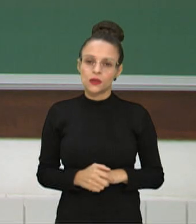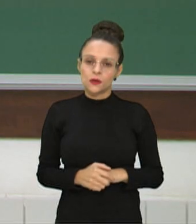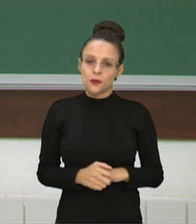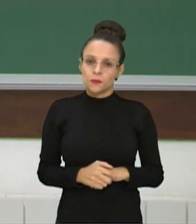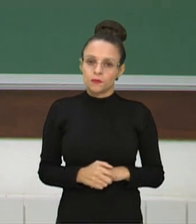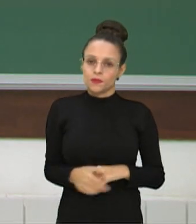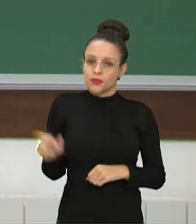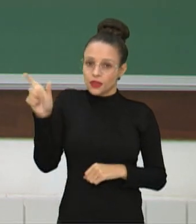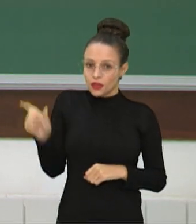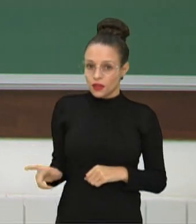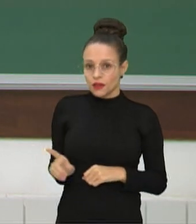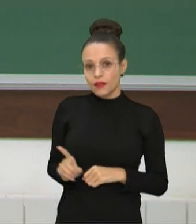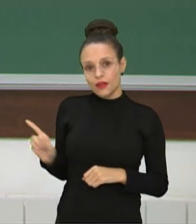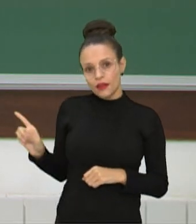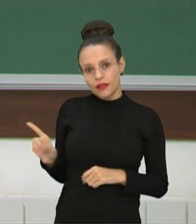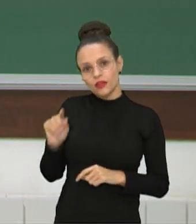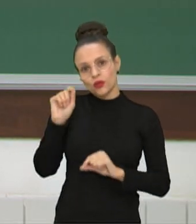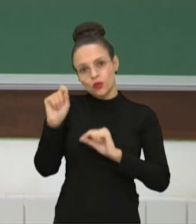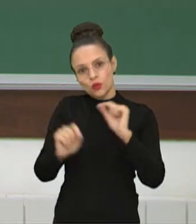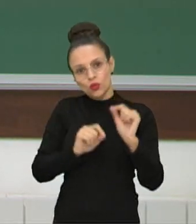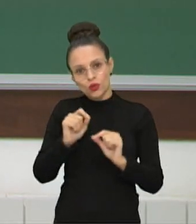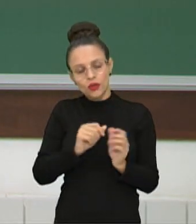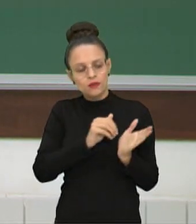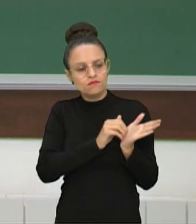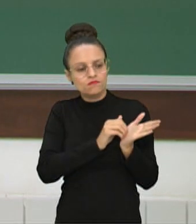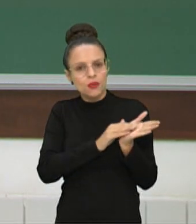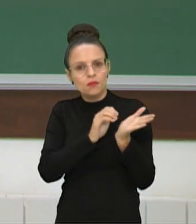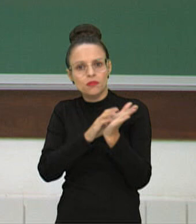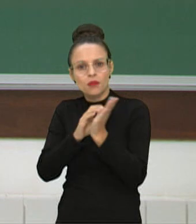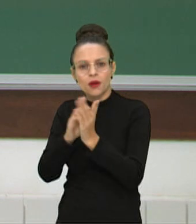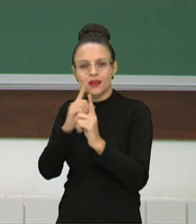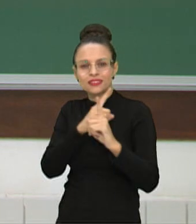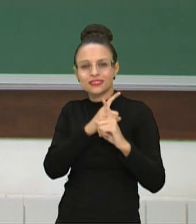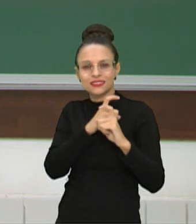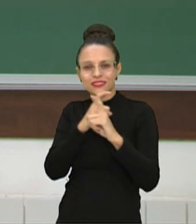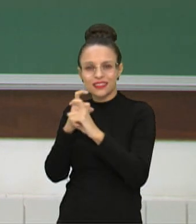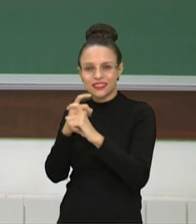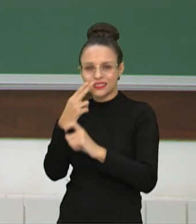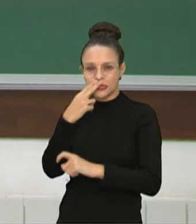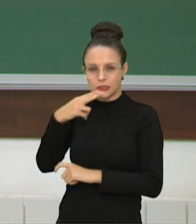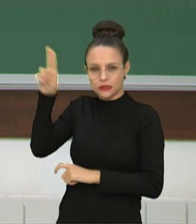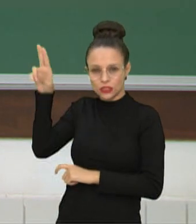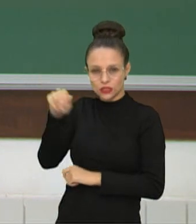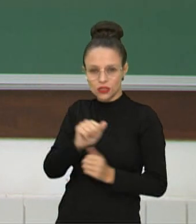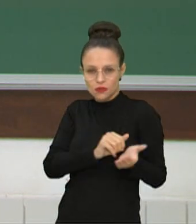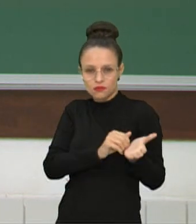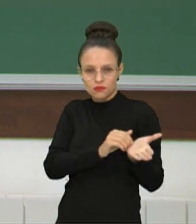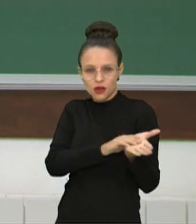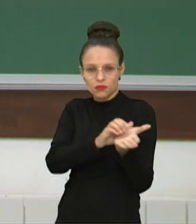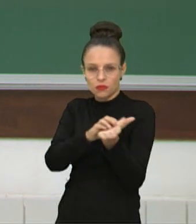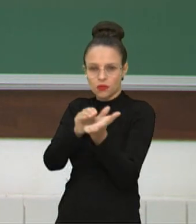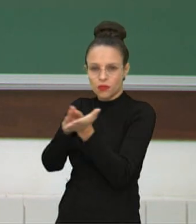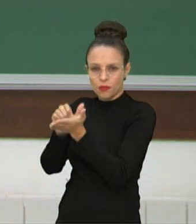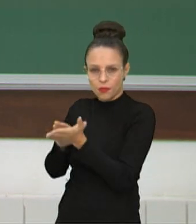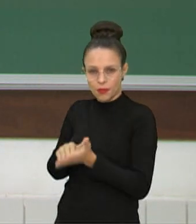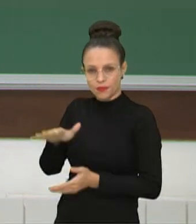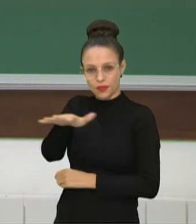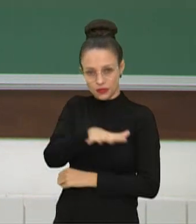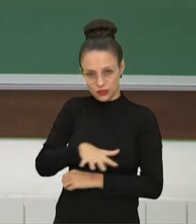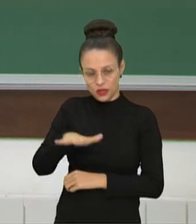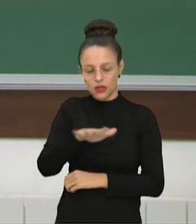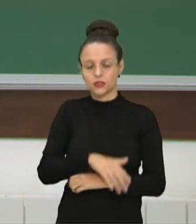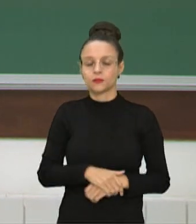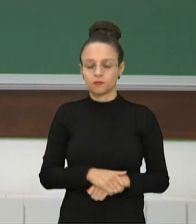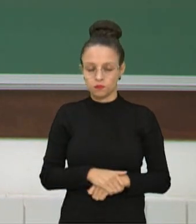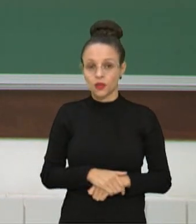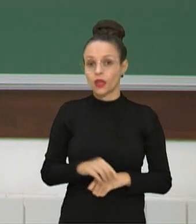Uma pessoa que expulsou os nazistas desta área aqui, ele expulsou os nazistas desta área. Ele